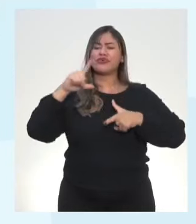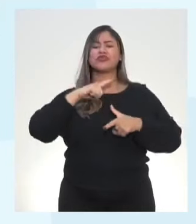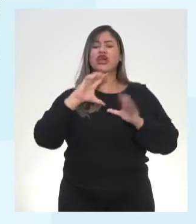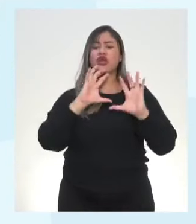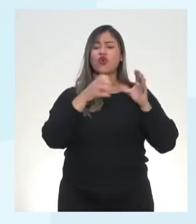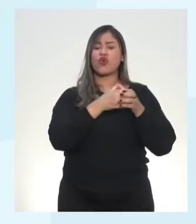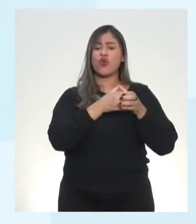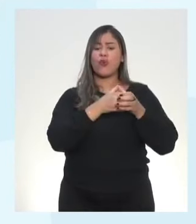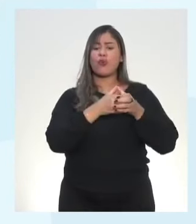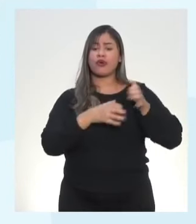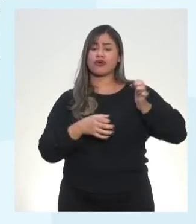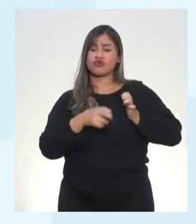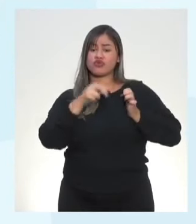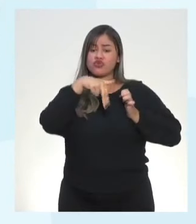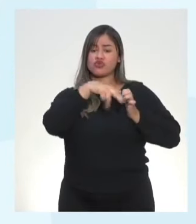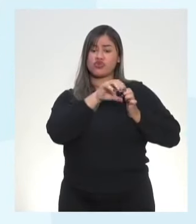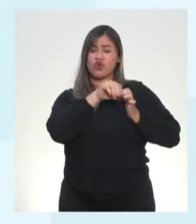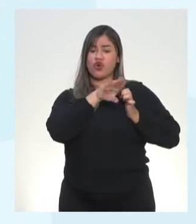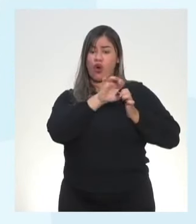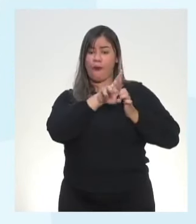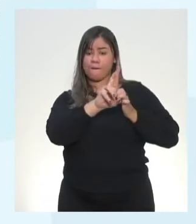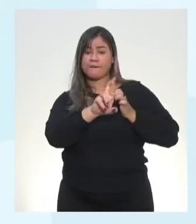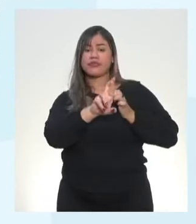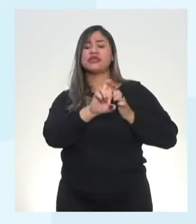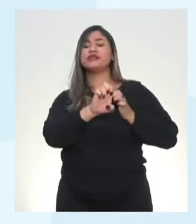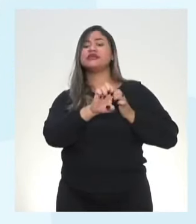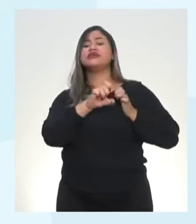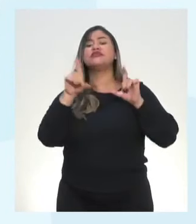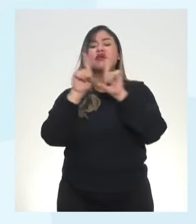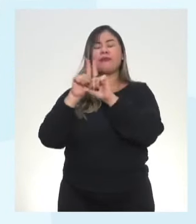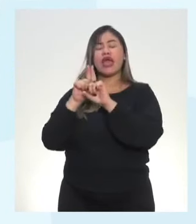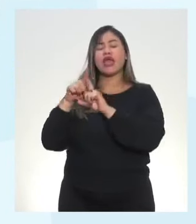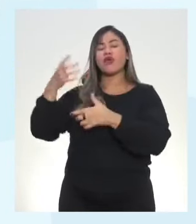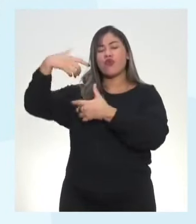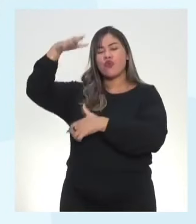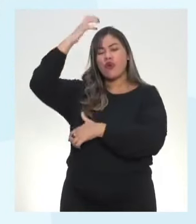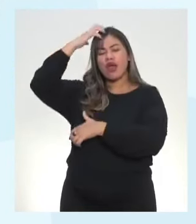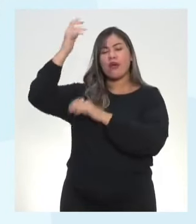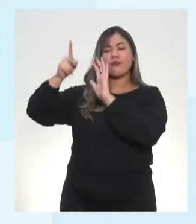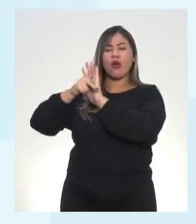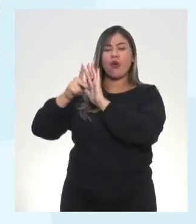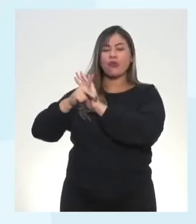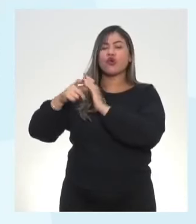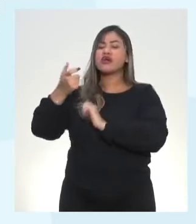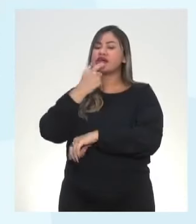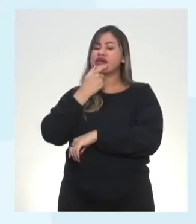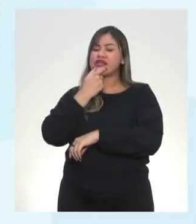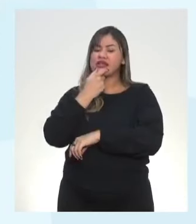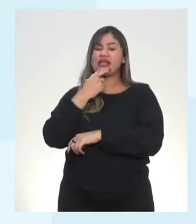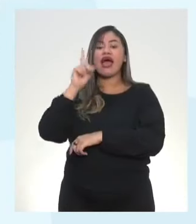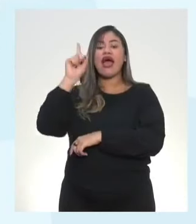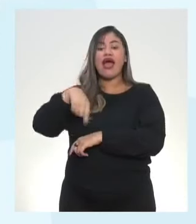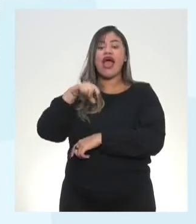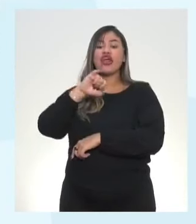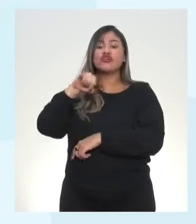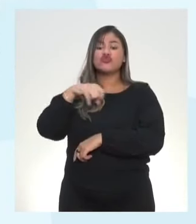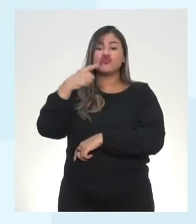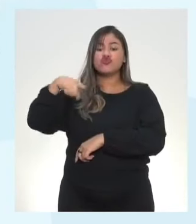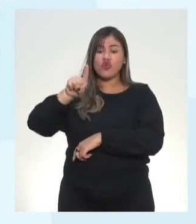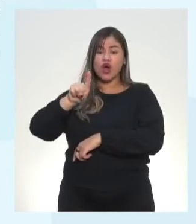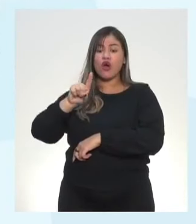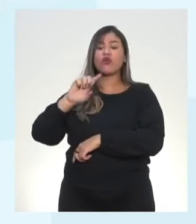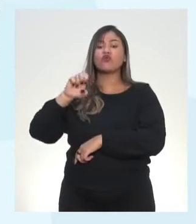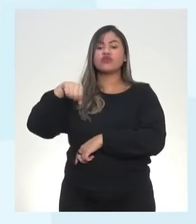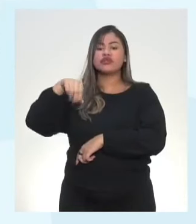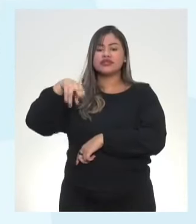nobreza e o rei na Inglaterra, né? E é interessante a gente falar o nome do rei nesse momento, que era o rei João Sem Terra.